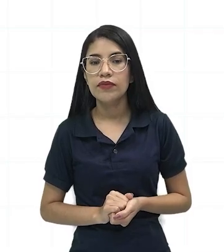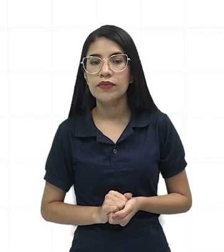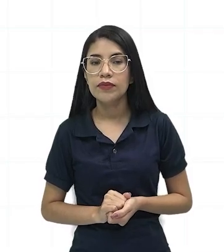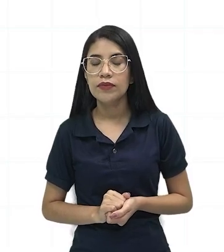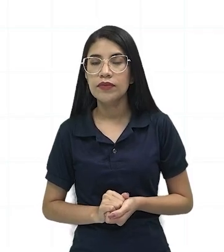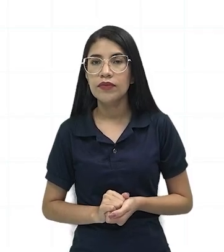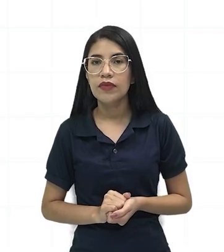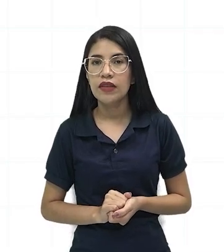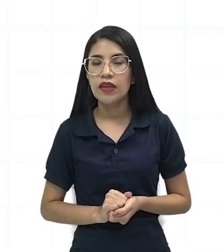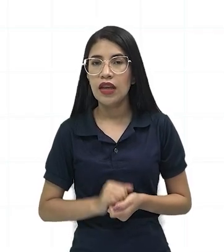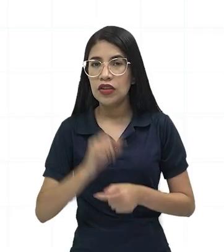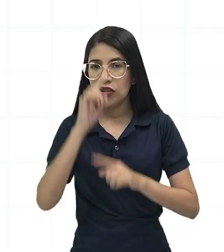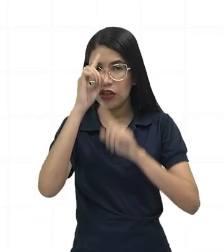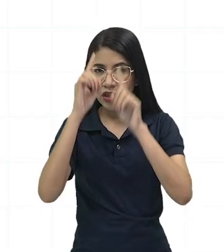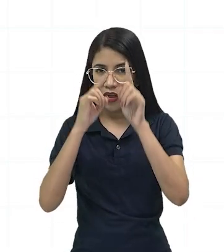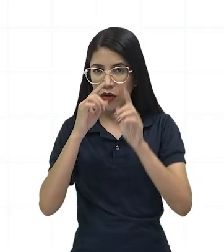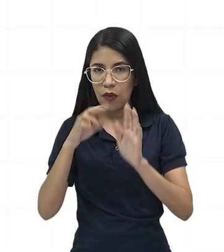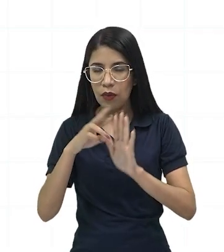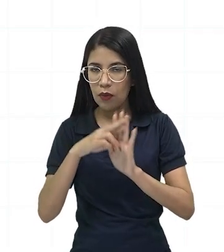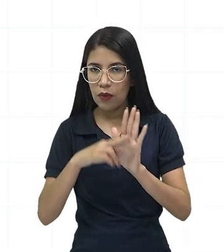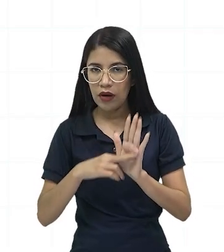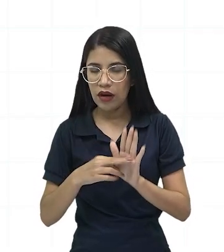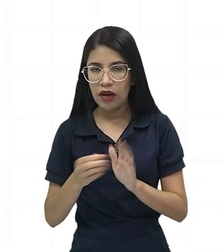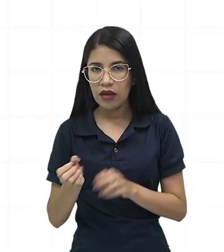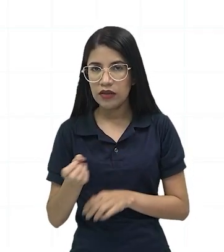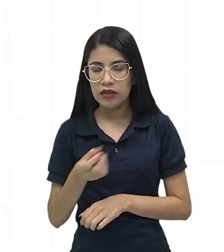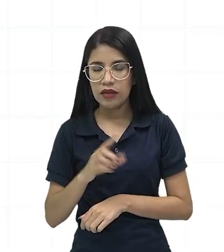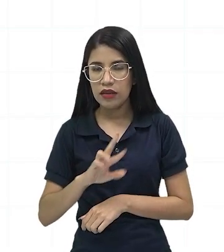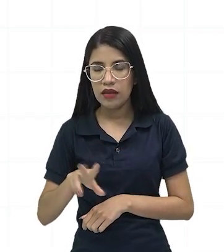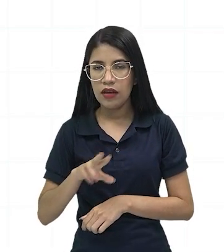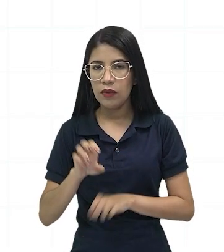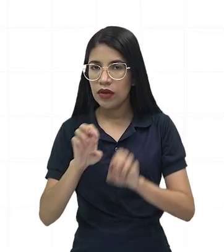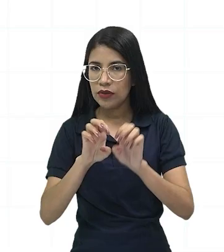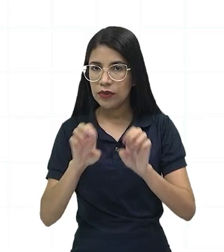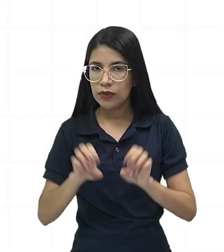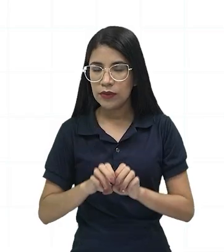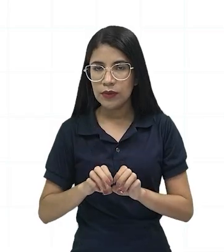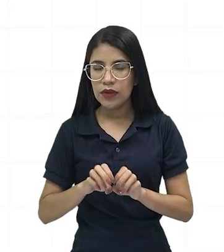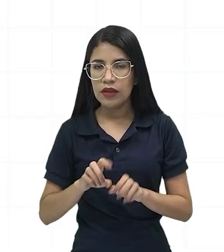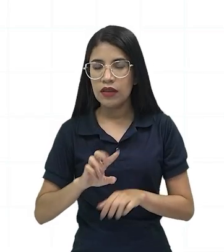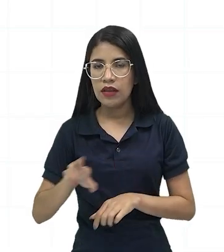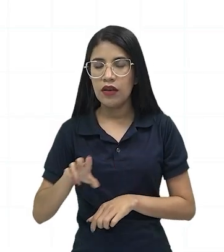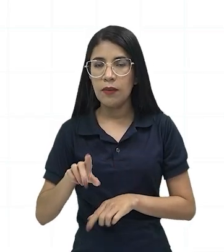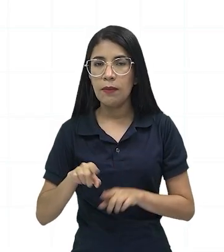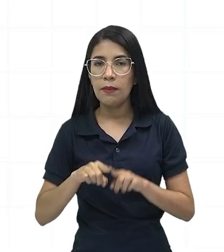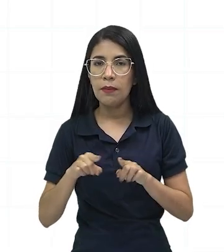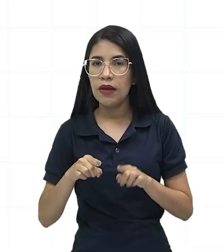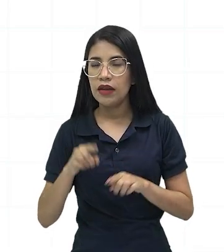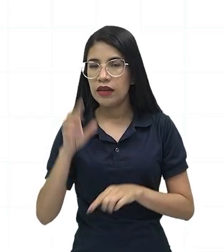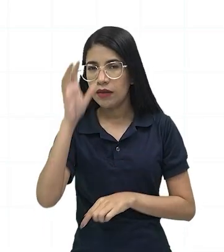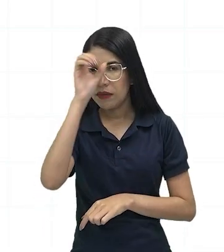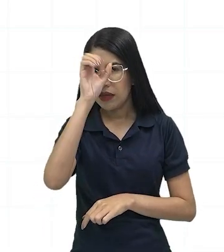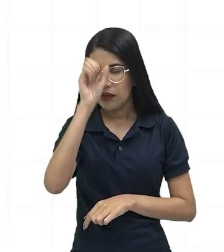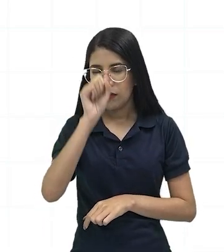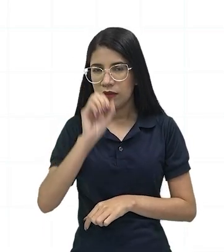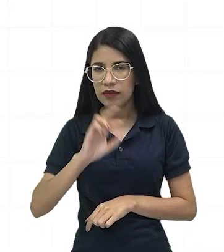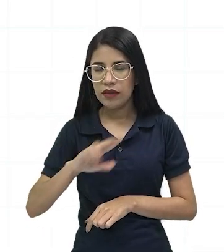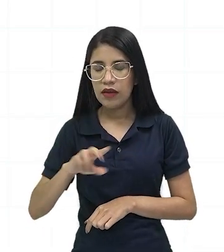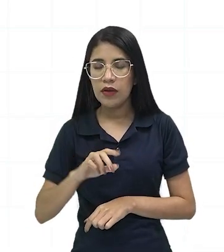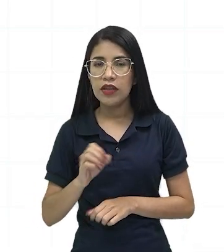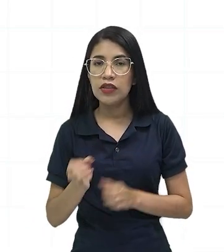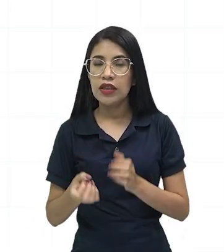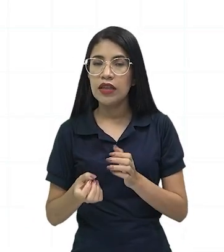não inventamos as regras, nós não inventamos as estruturas e aprendemos a partir dela. Não, nós desenvolvemos